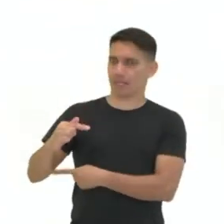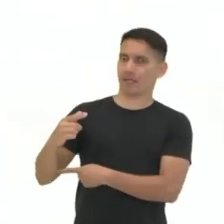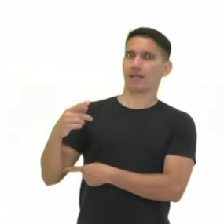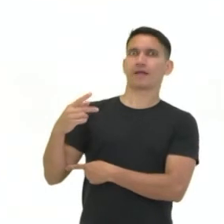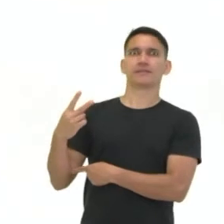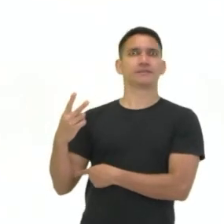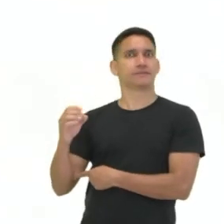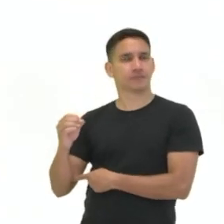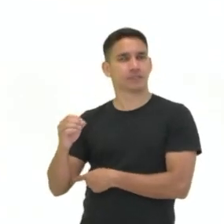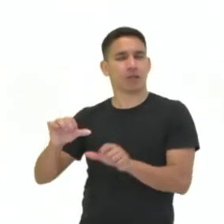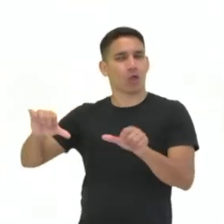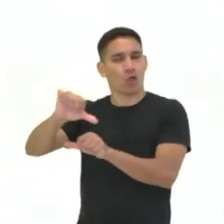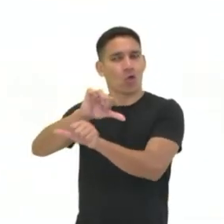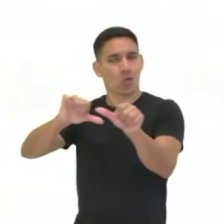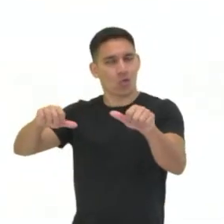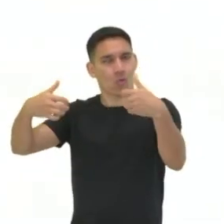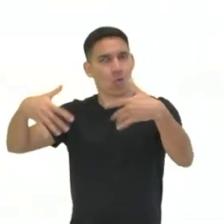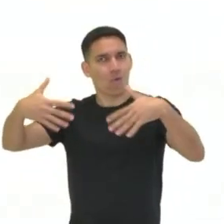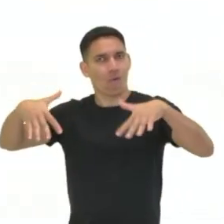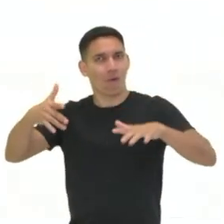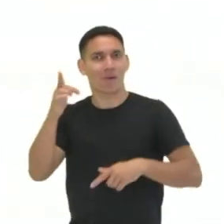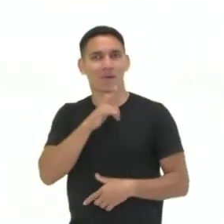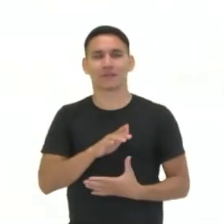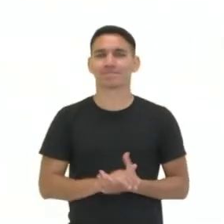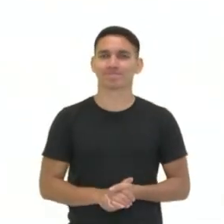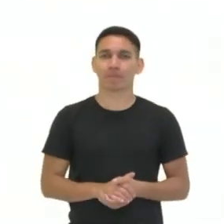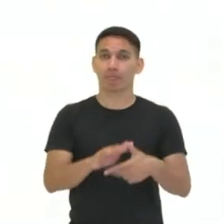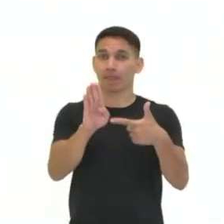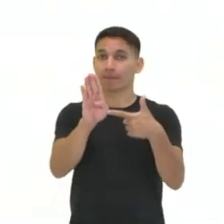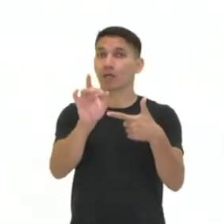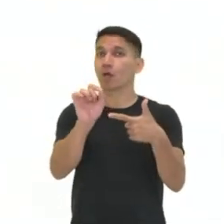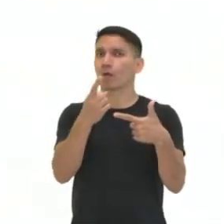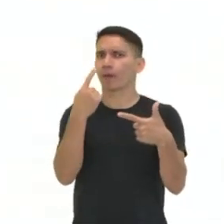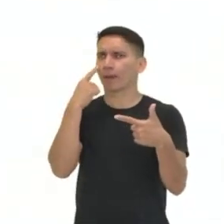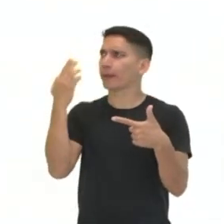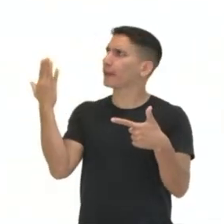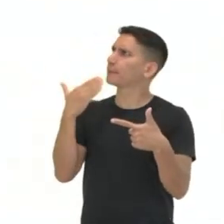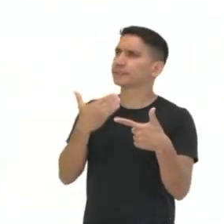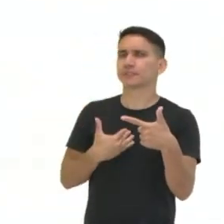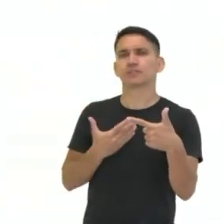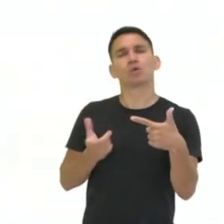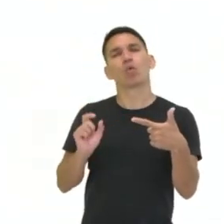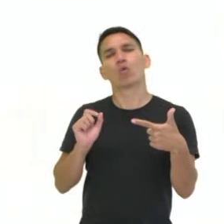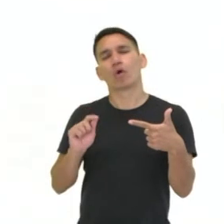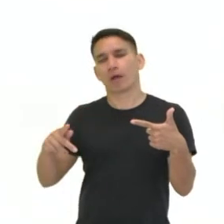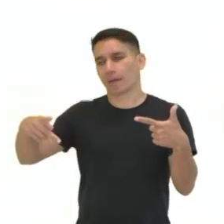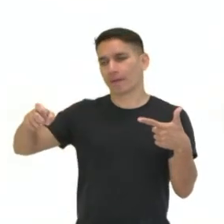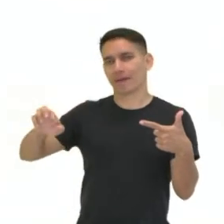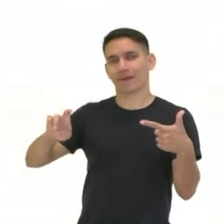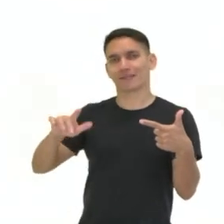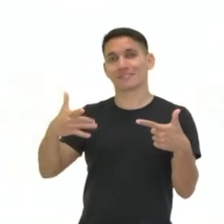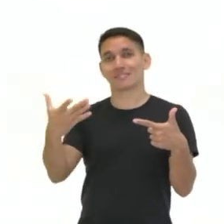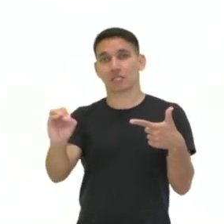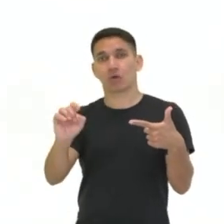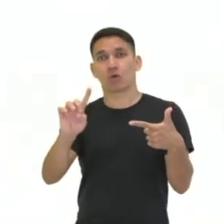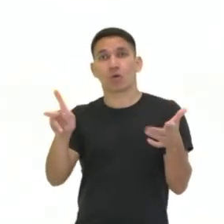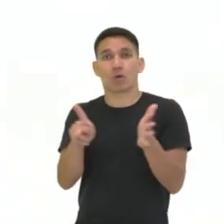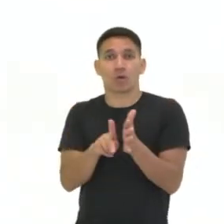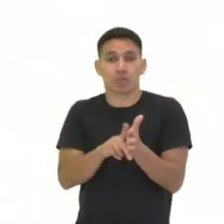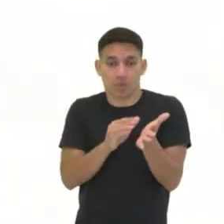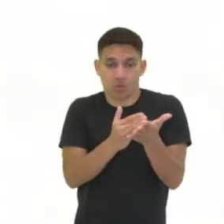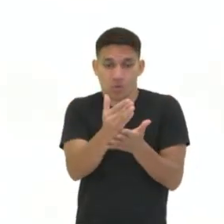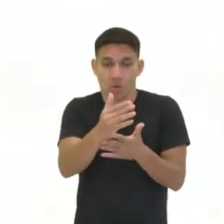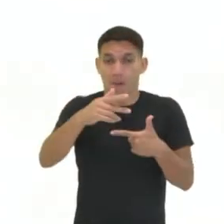720 anagramas, certo? E na letra B, o que ele me pede? Da palavra perdão, que iniciam